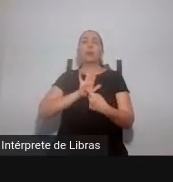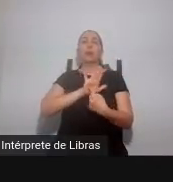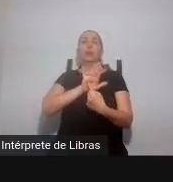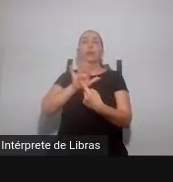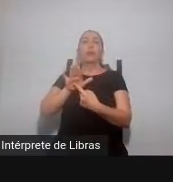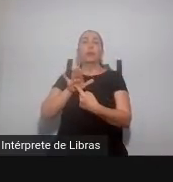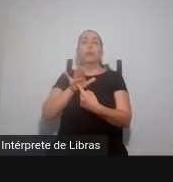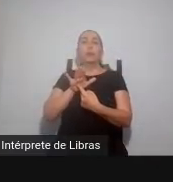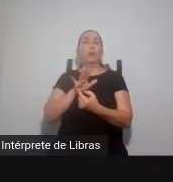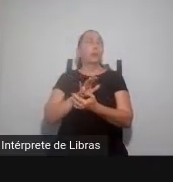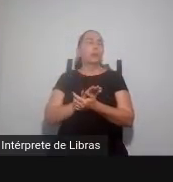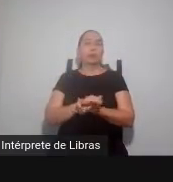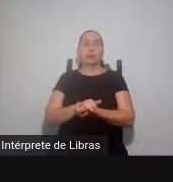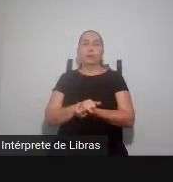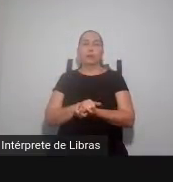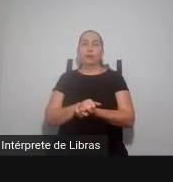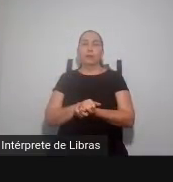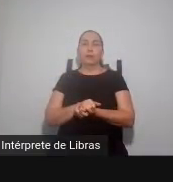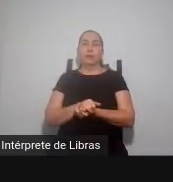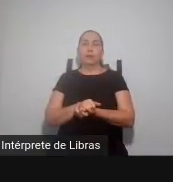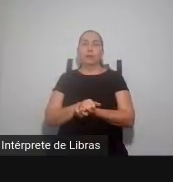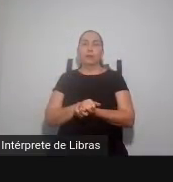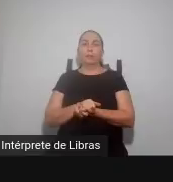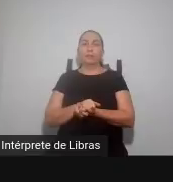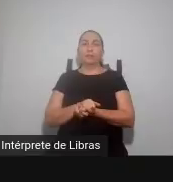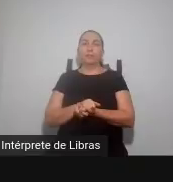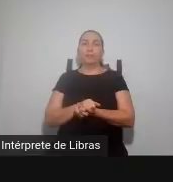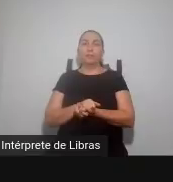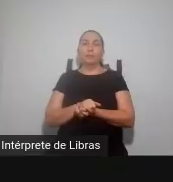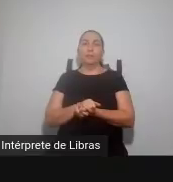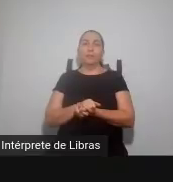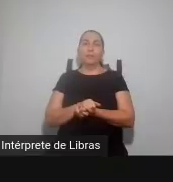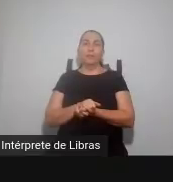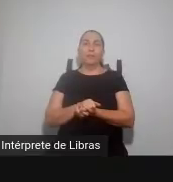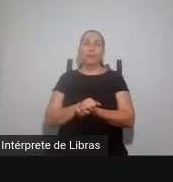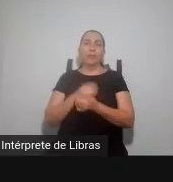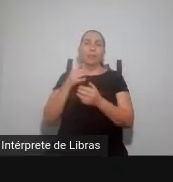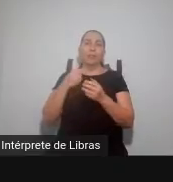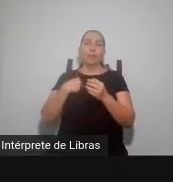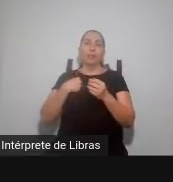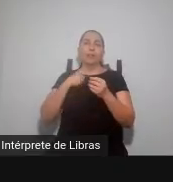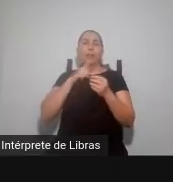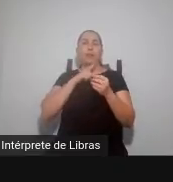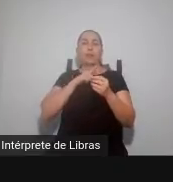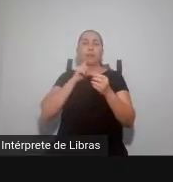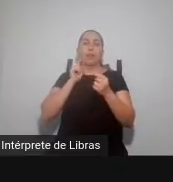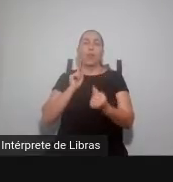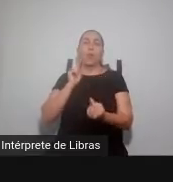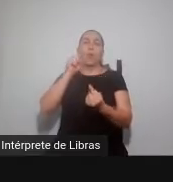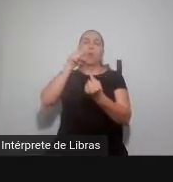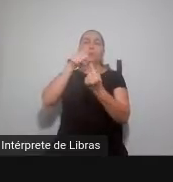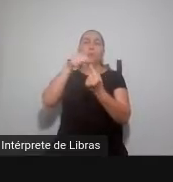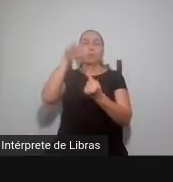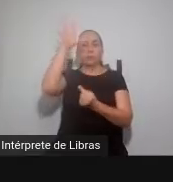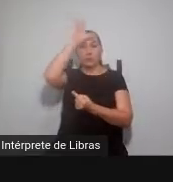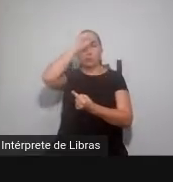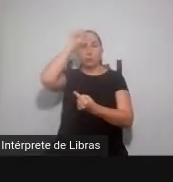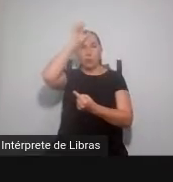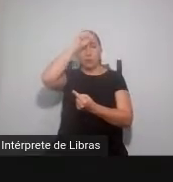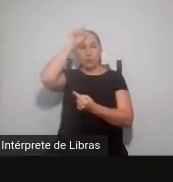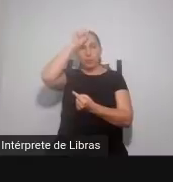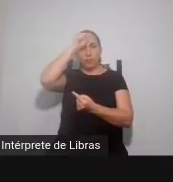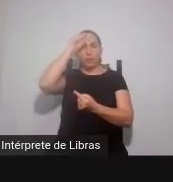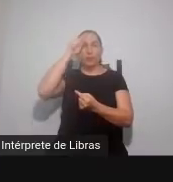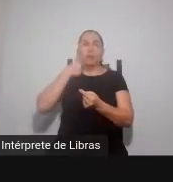A todas essas atividades, pessoal, nós incluímos objetivos de aprendizagem e desenvolvimento e campo de